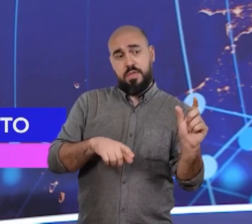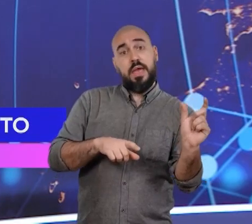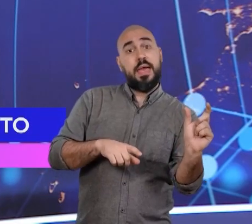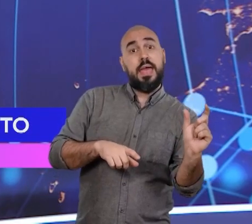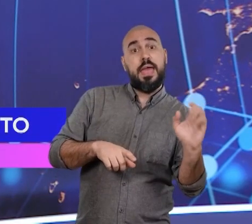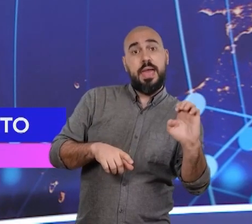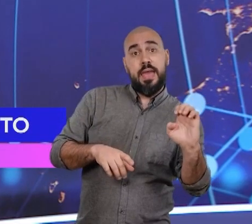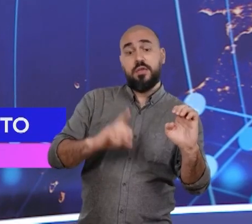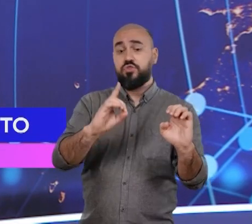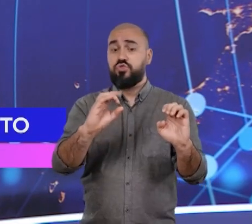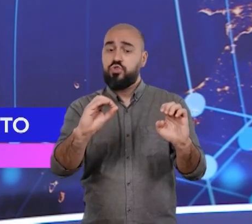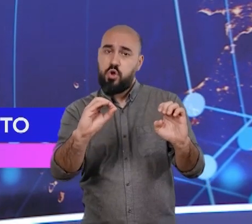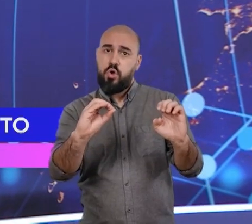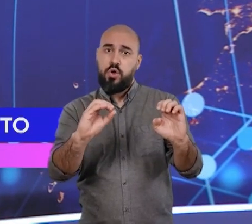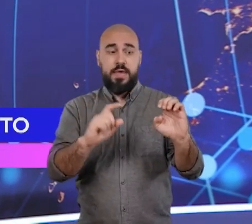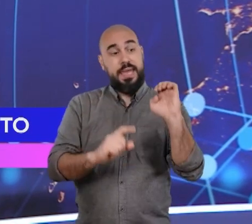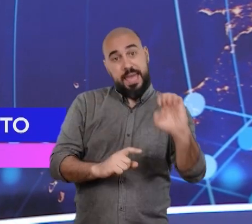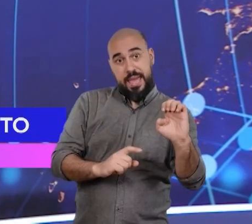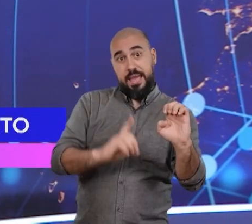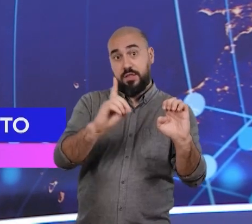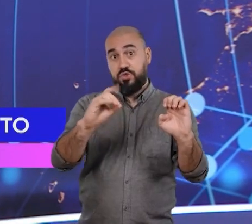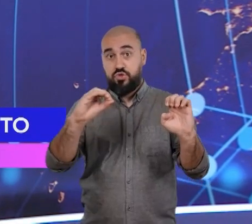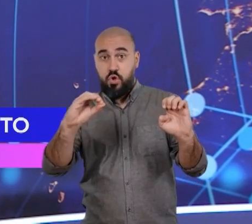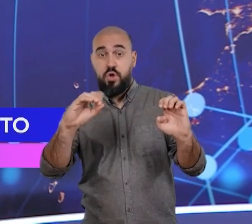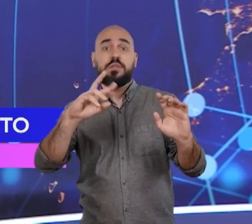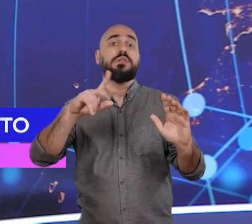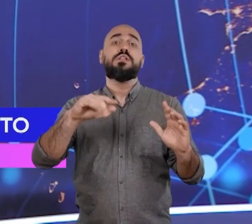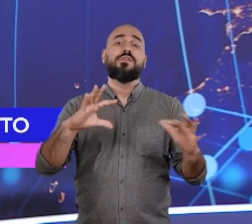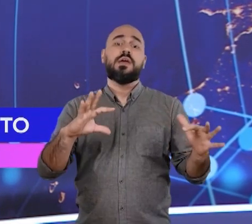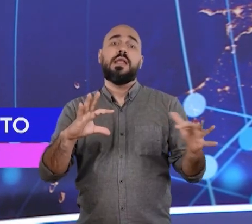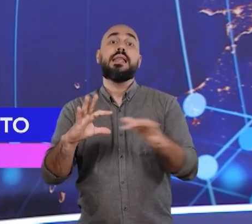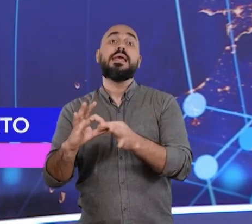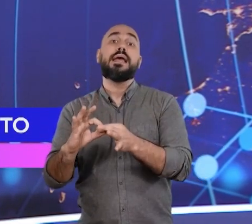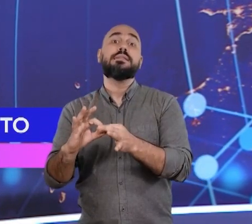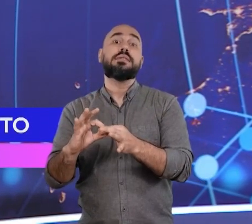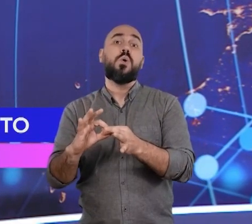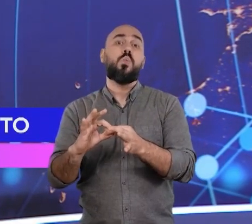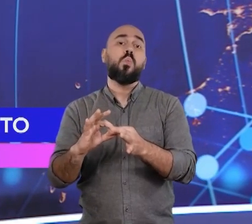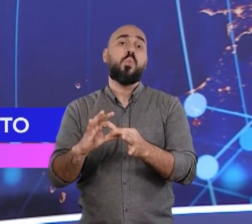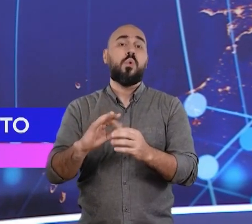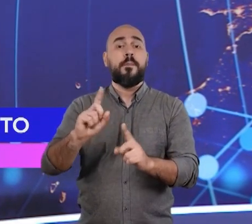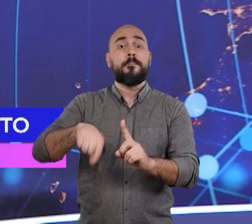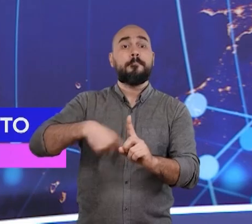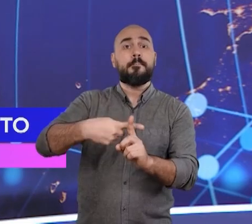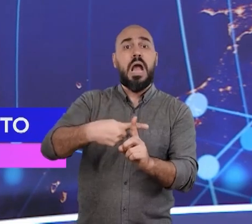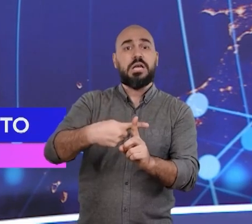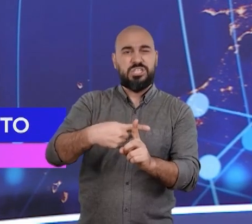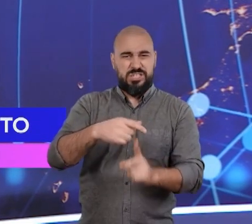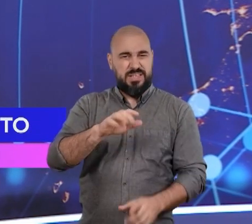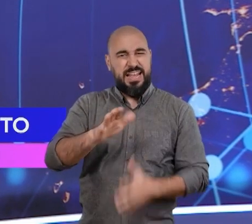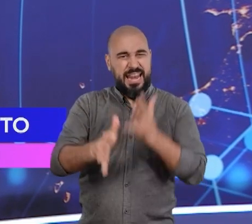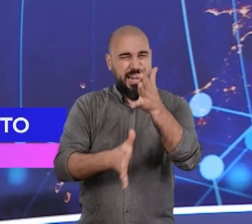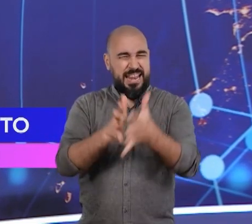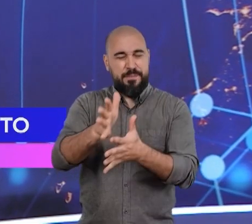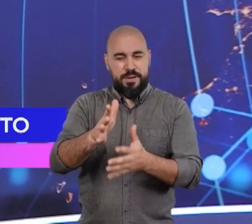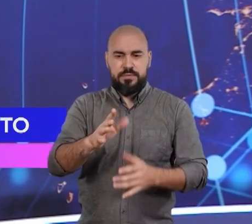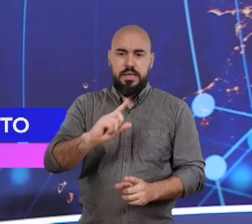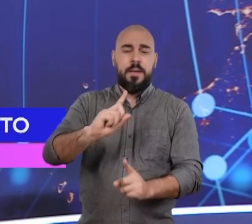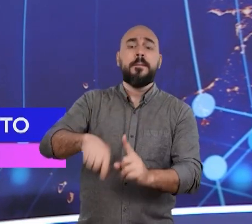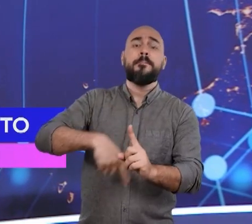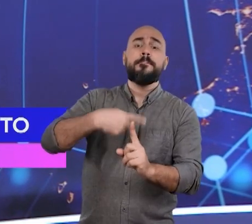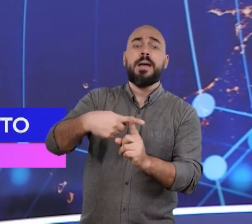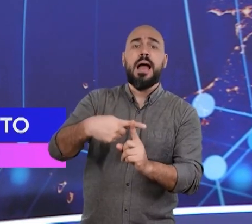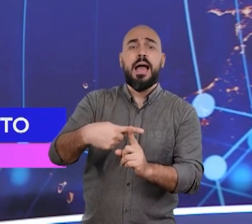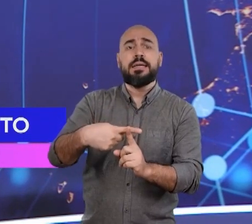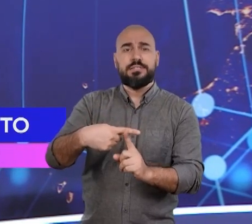esse kai, que é a expressão e. Edo é uma expressão de soma e não de separação. No original